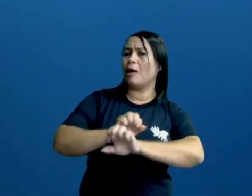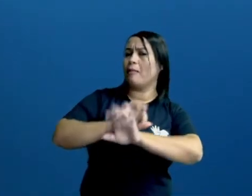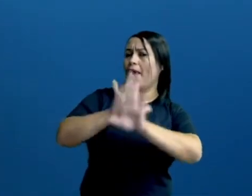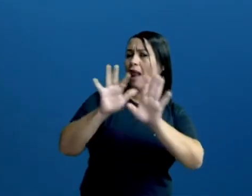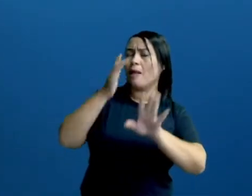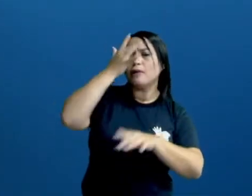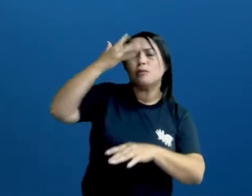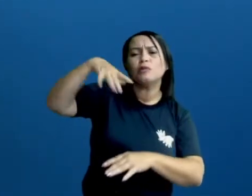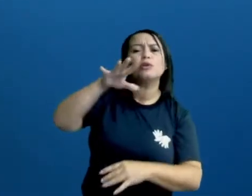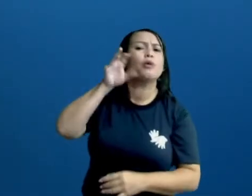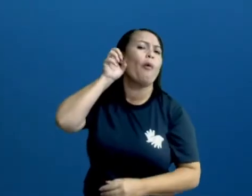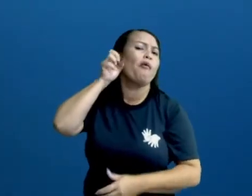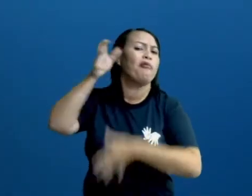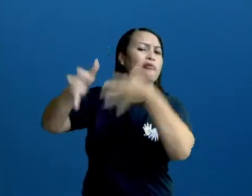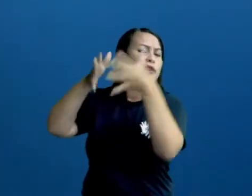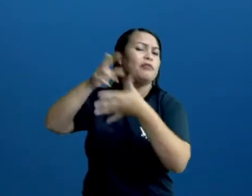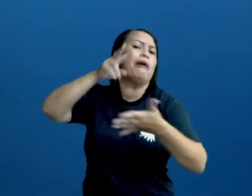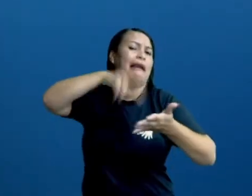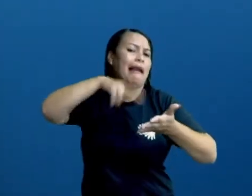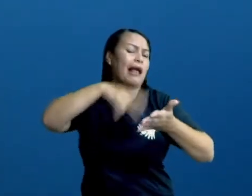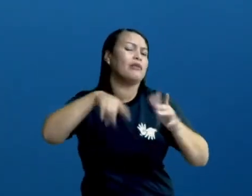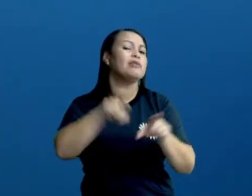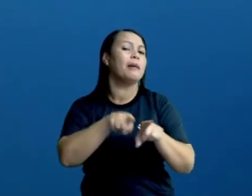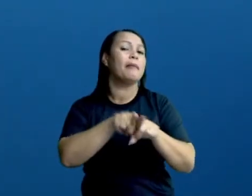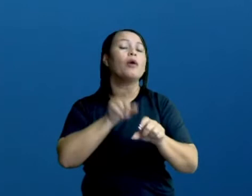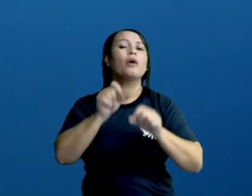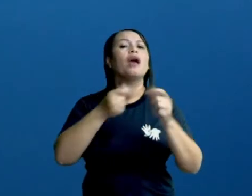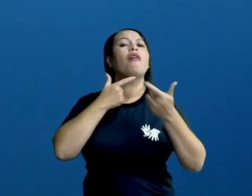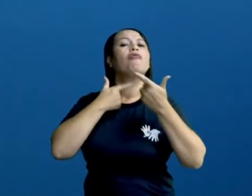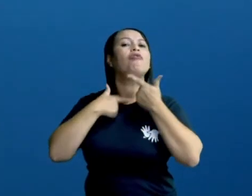transparecer para quem está ouvindo, para quem está lendo, é esse